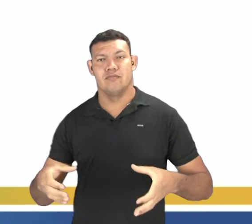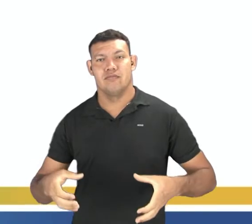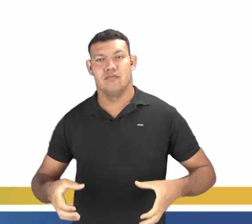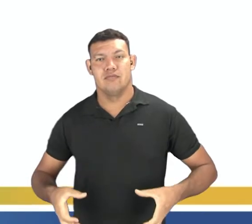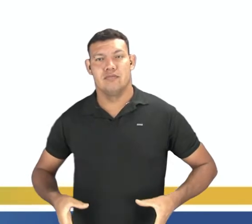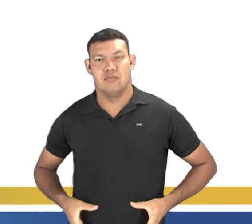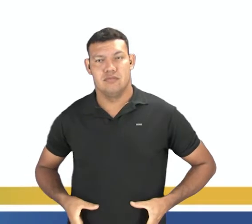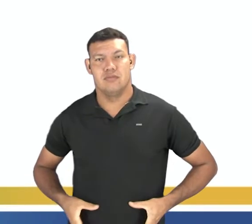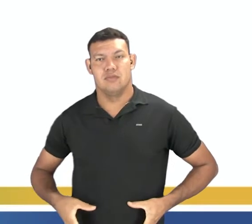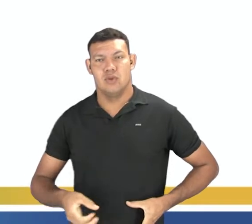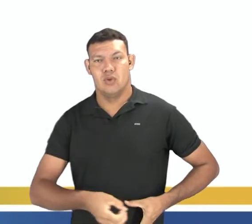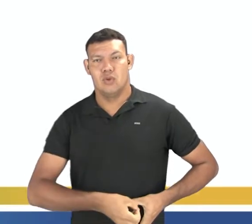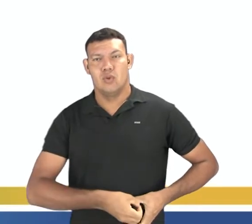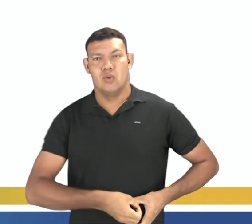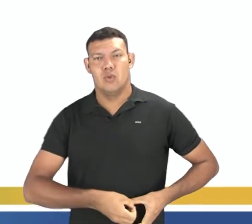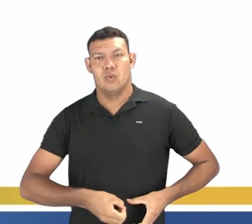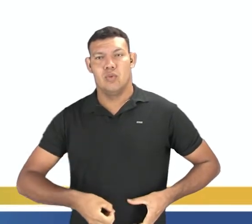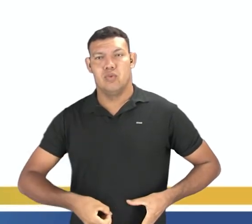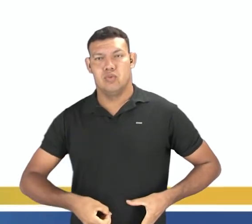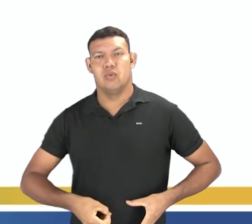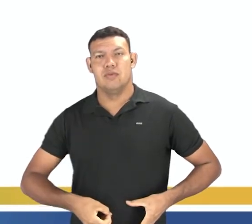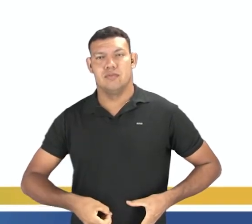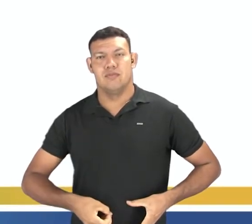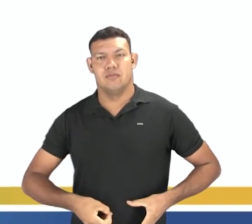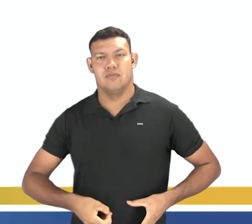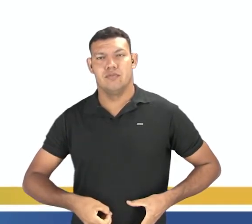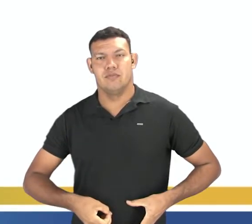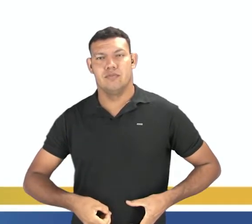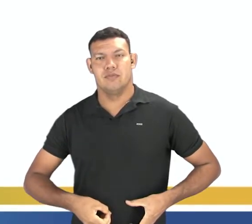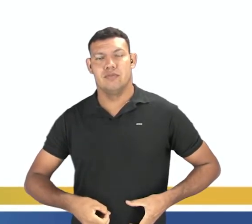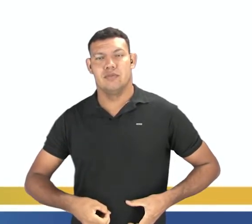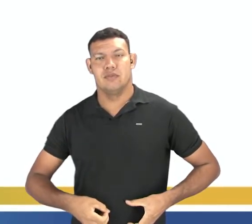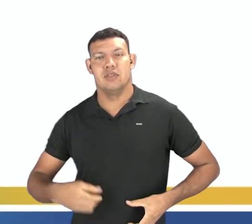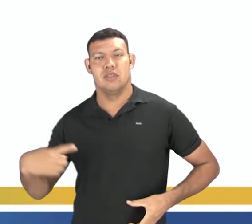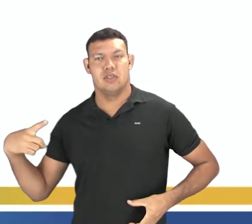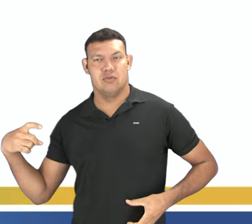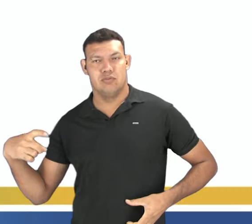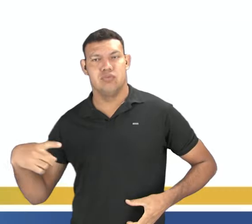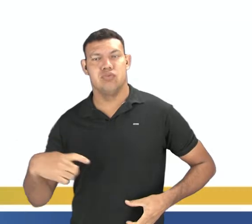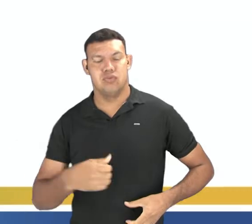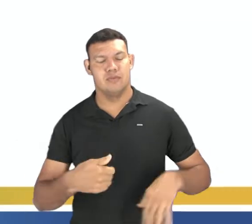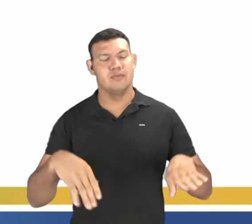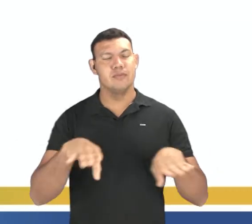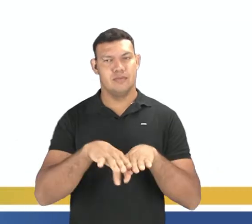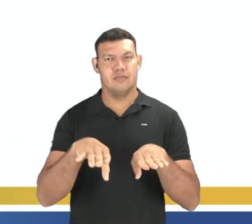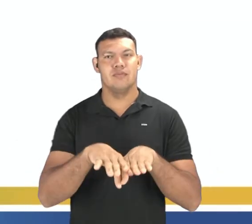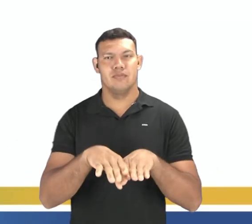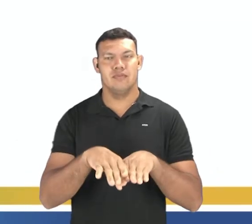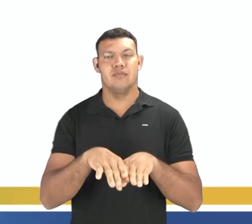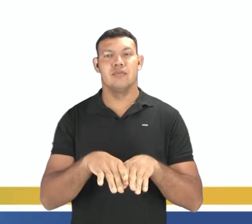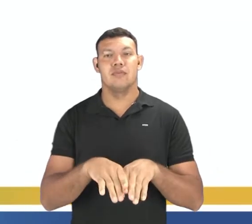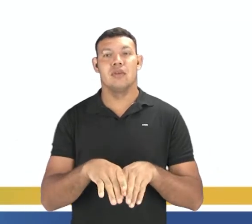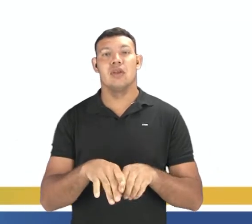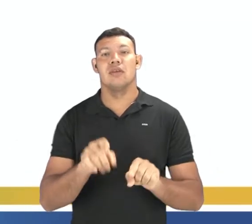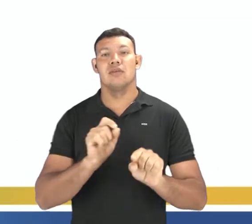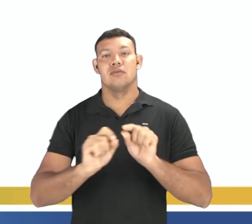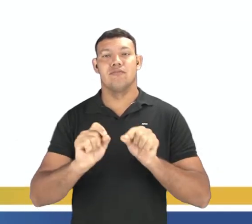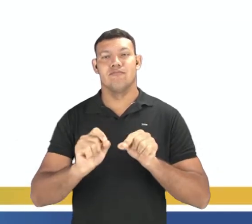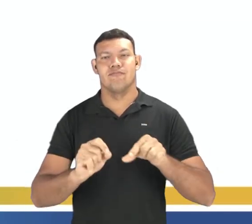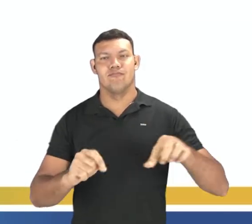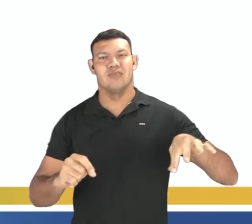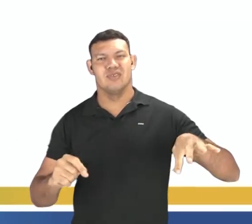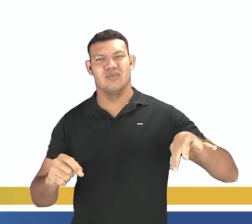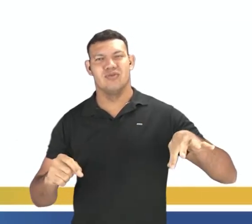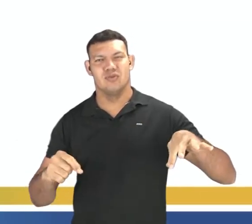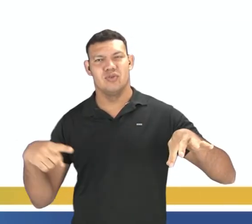se fundem. Somente 1% dos espermatozoides eles são depositados na vagina e penetram